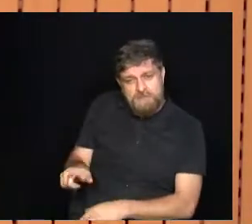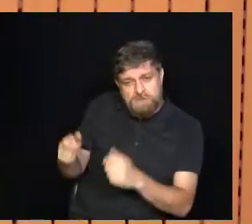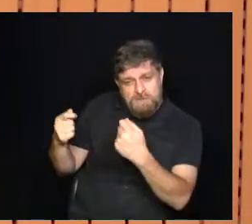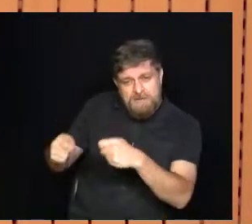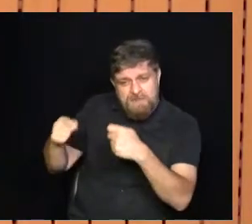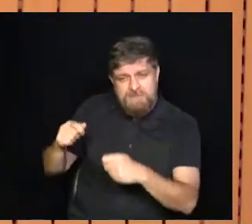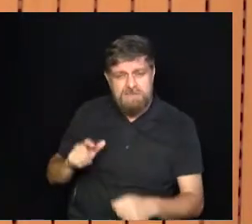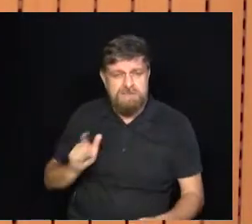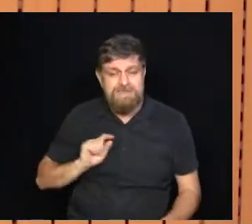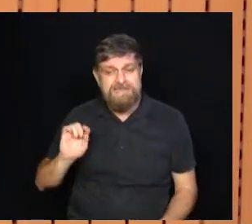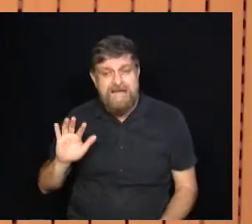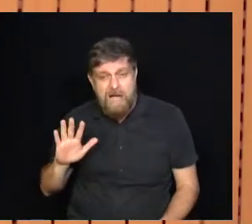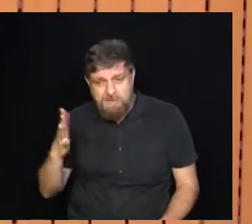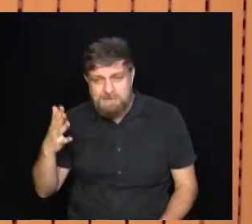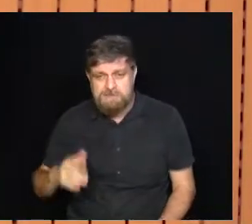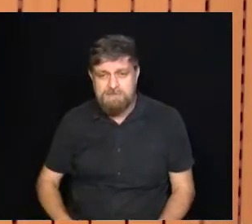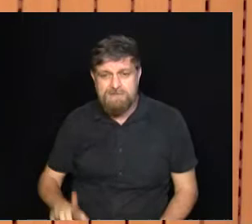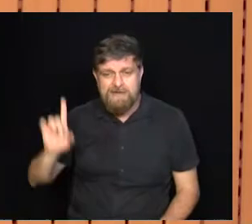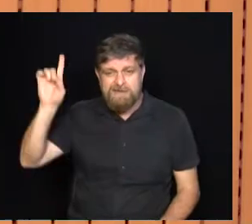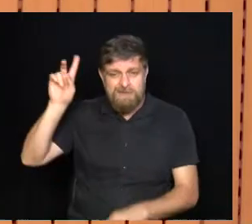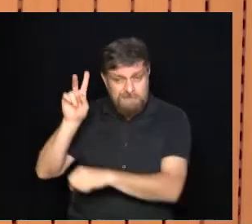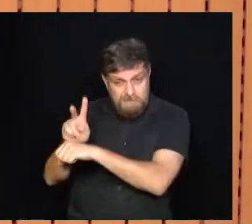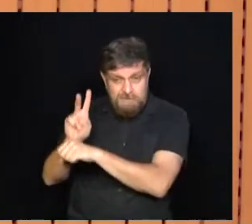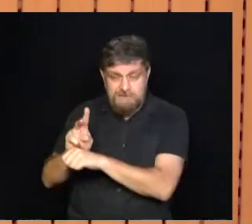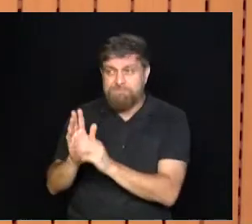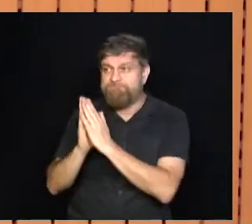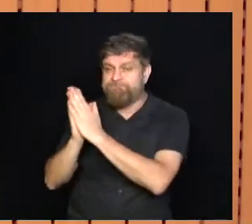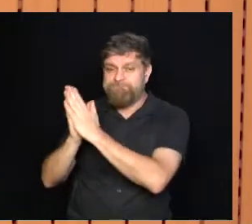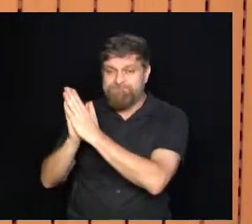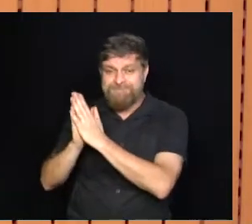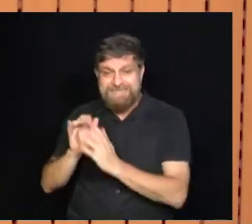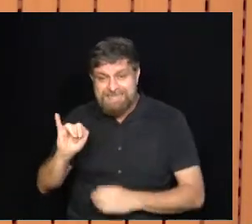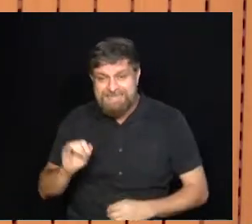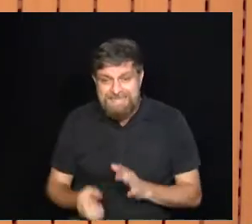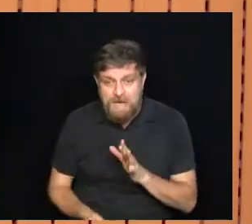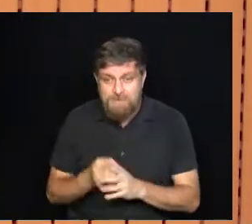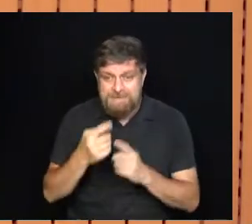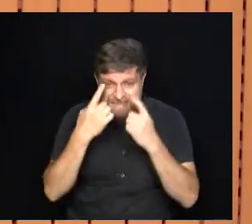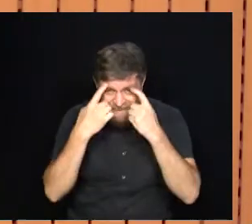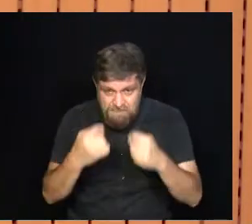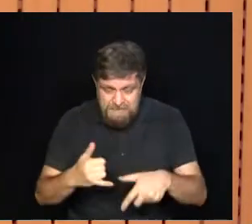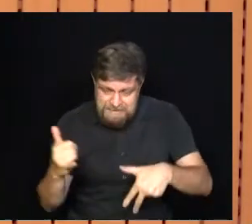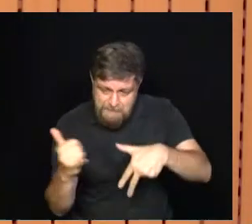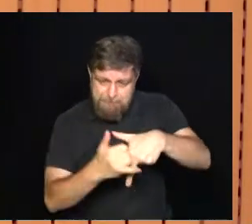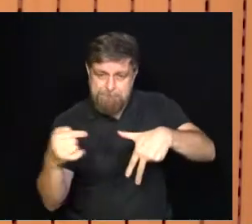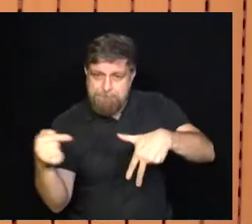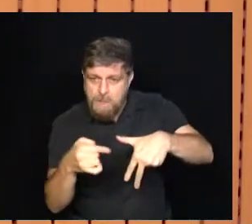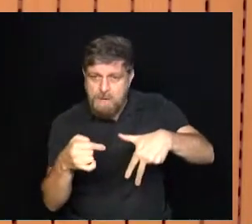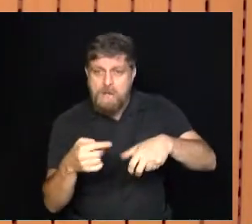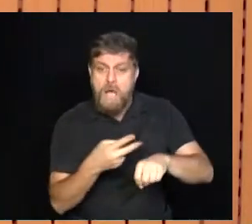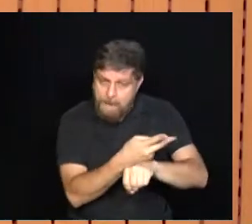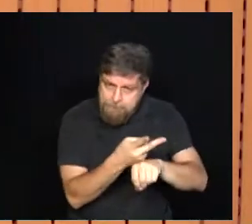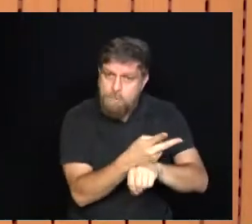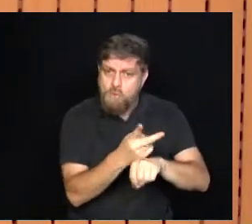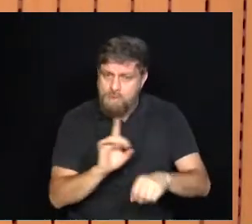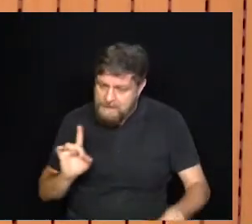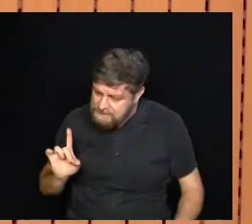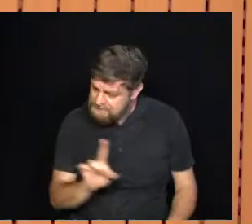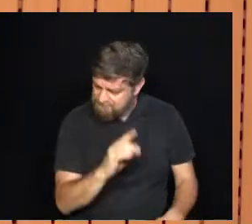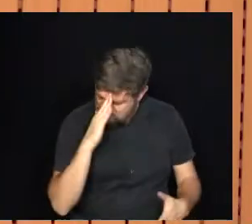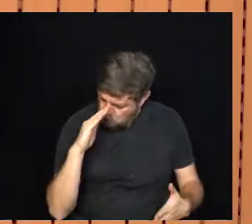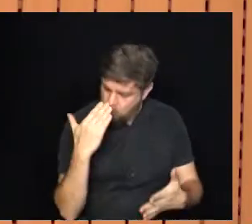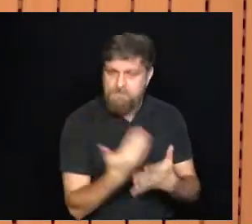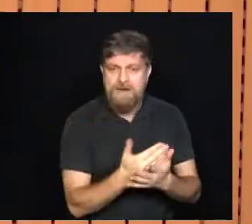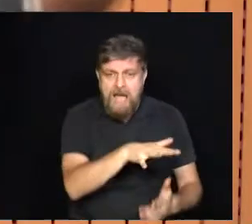se porventura, né, Deus livre, mas se passar por uma questão dessa, ela tem que procurar, ela tem que confiar, ela tem que ir aos